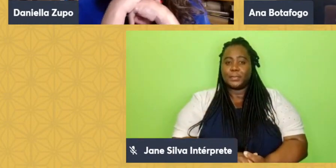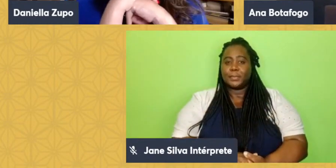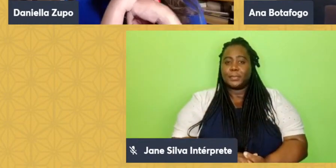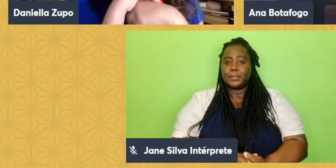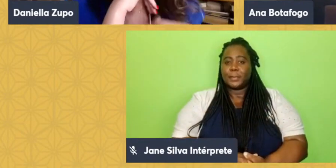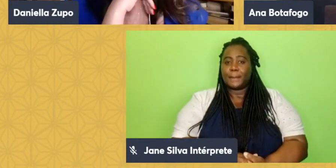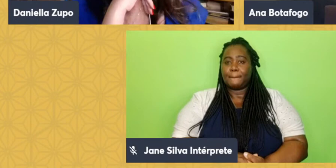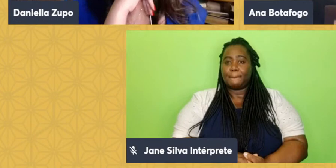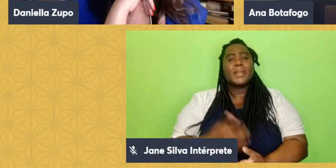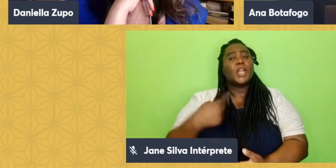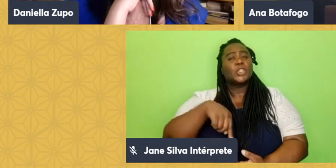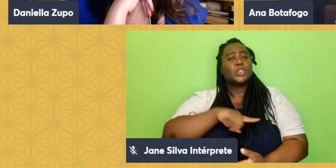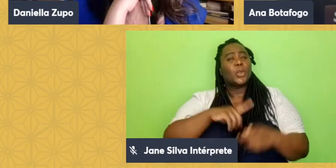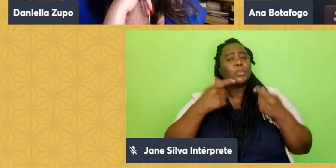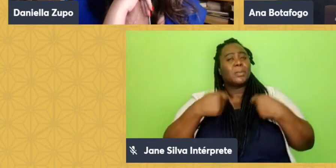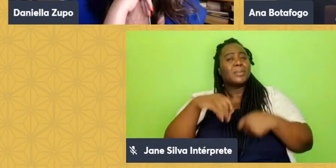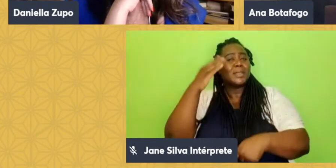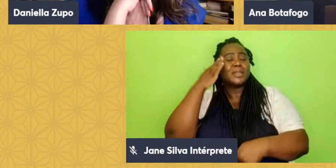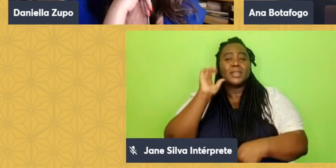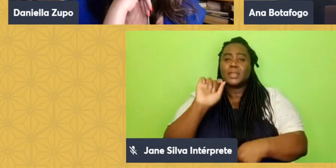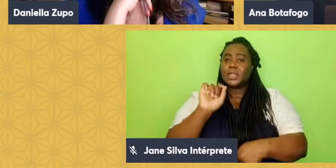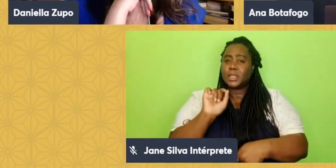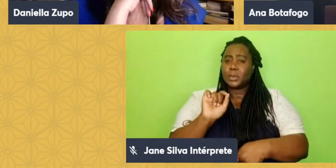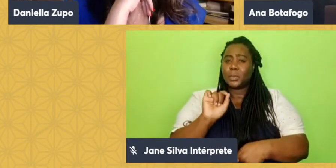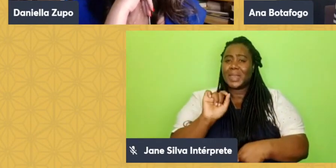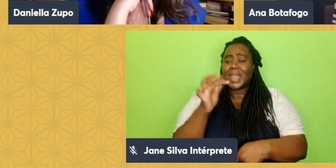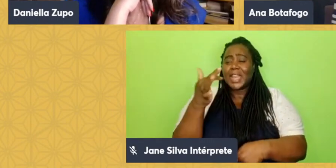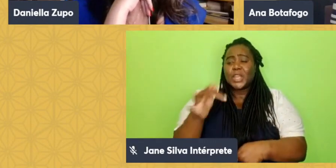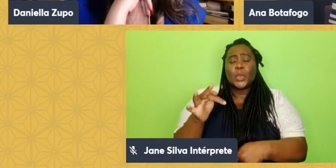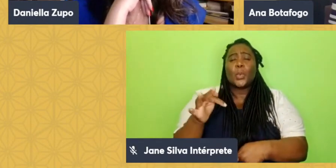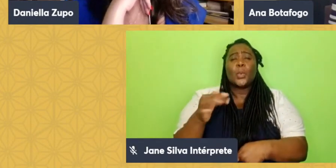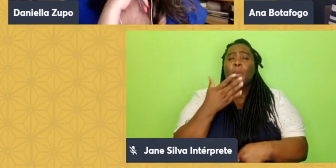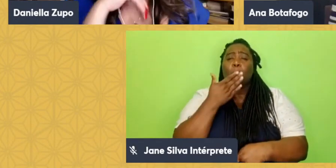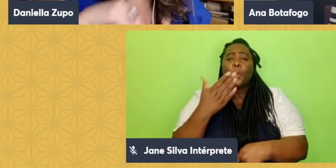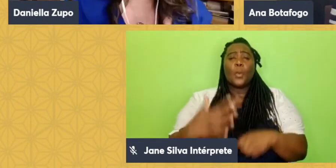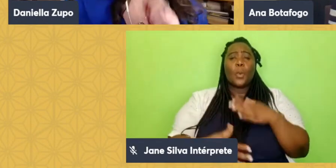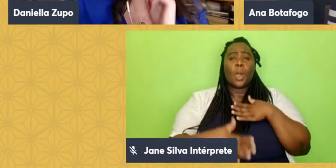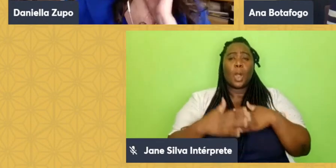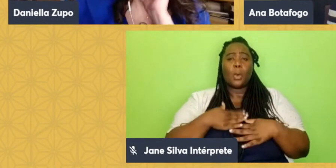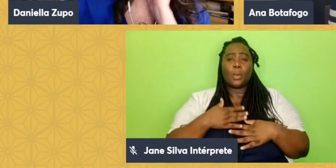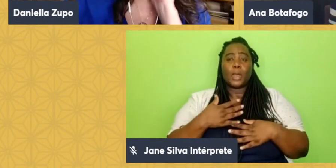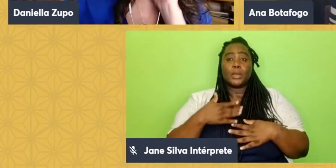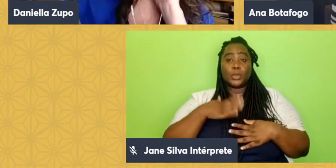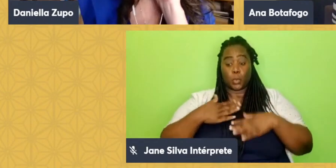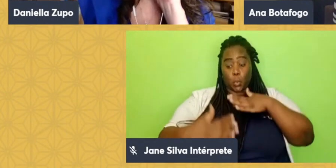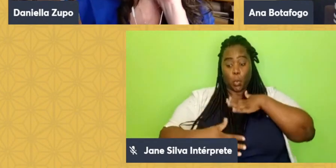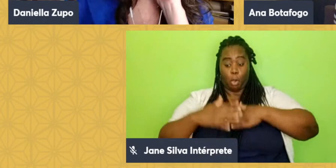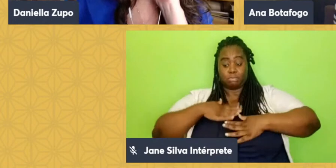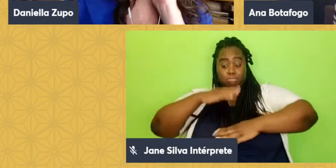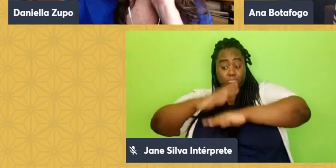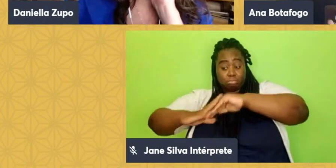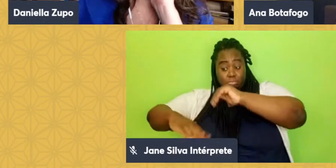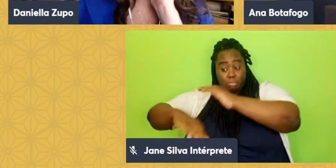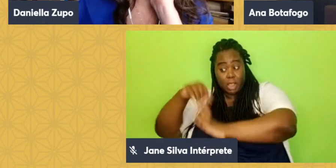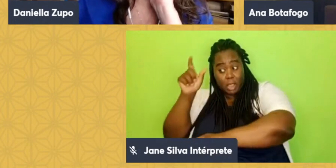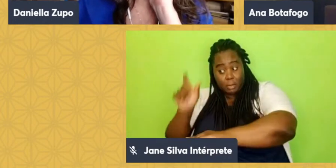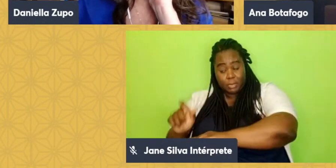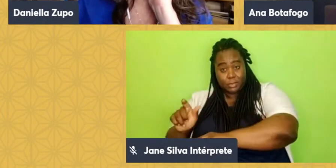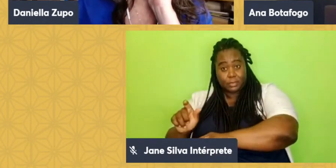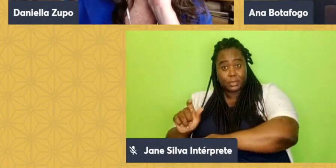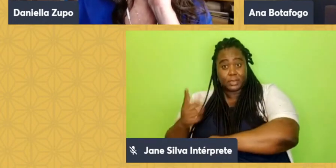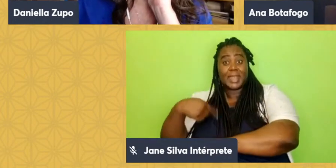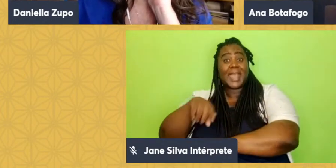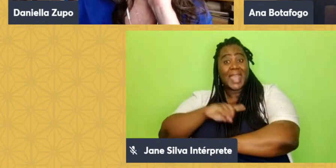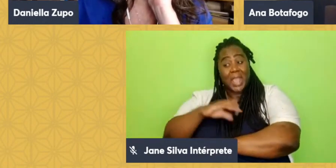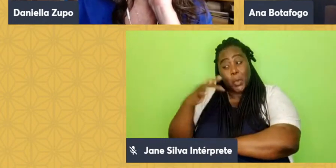a gente precisa entender lesões em que corpo aí vou falar do corpo da profissional Mesmo durante